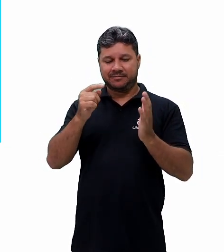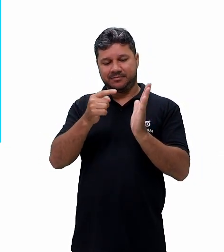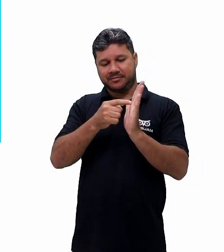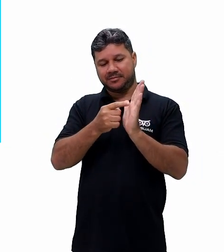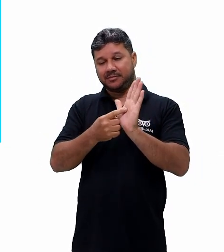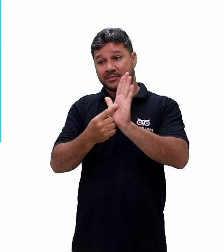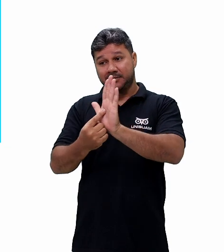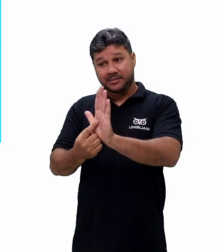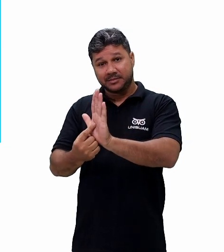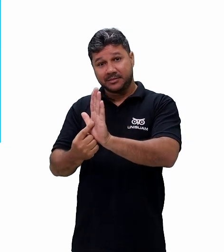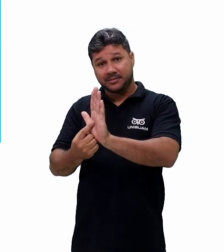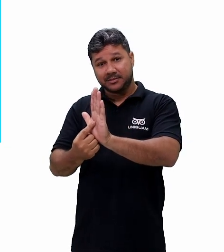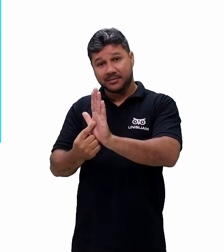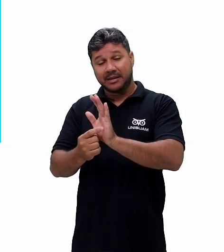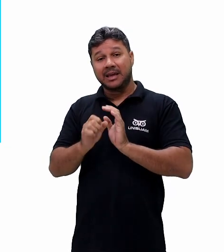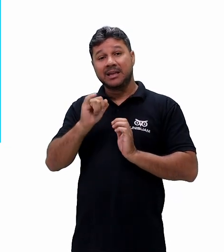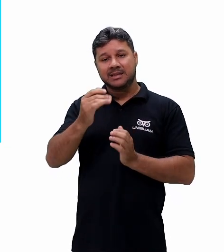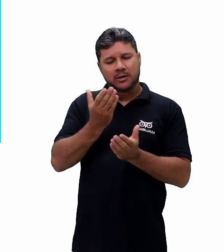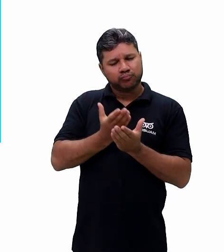testes.